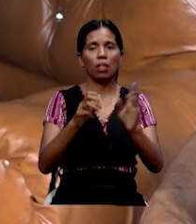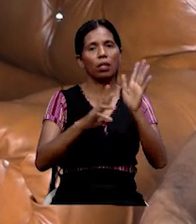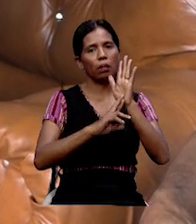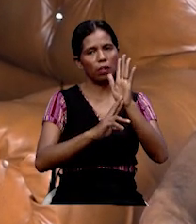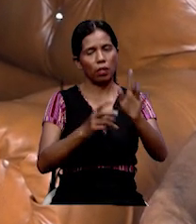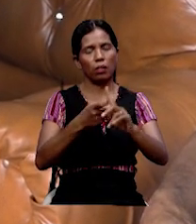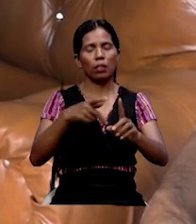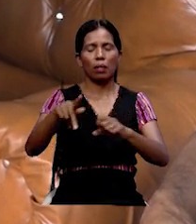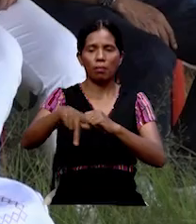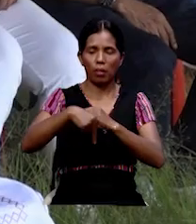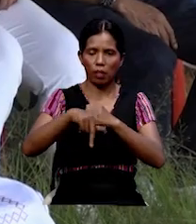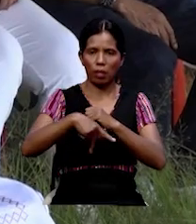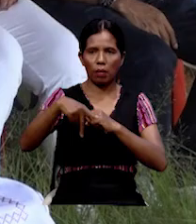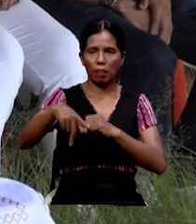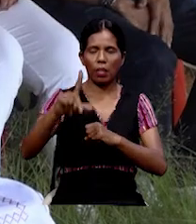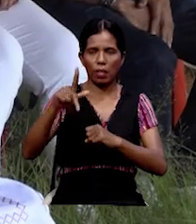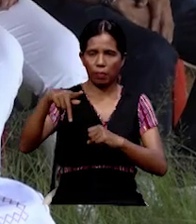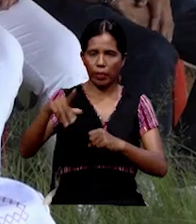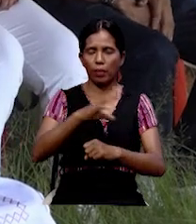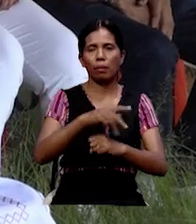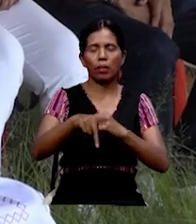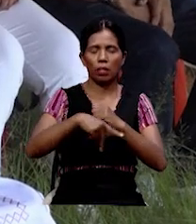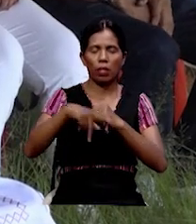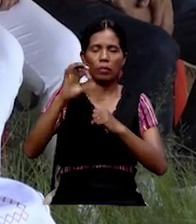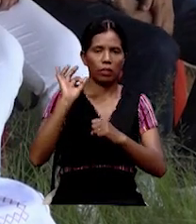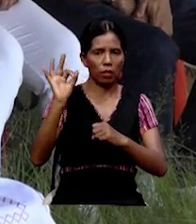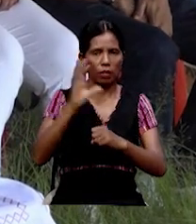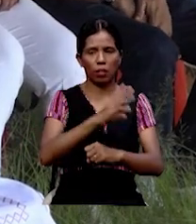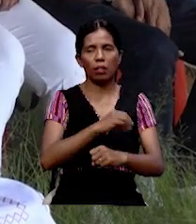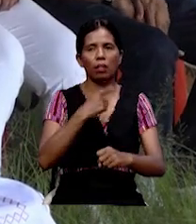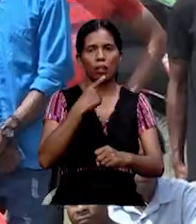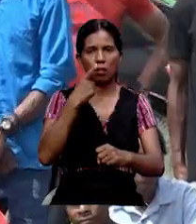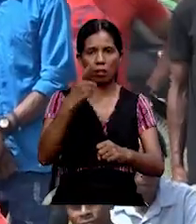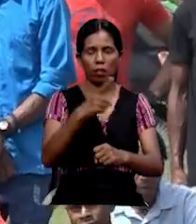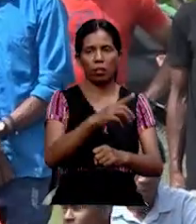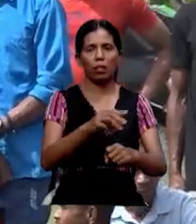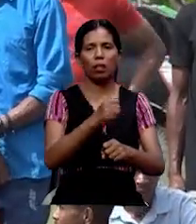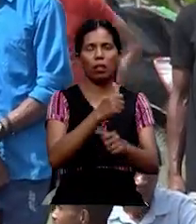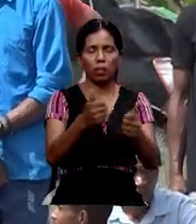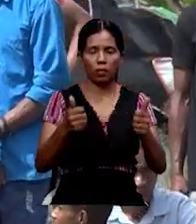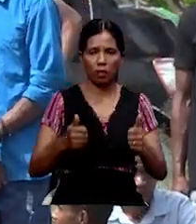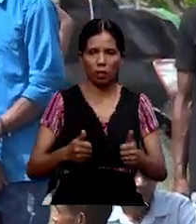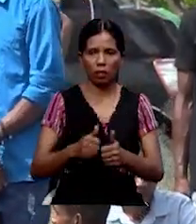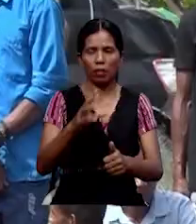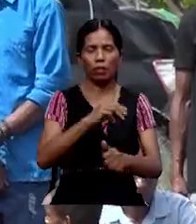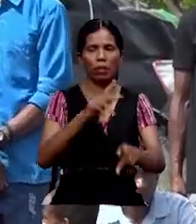susi partido PLP no Fretelin administrador posto administrativo la clubar autoridade